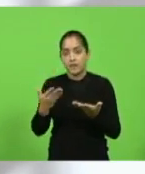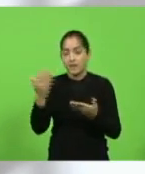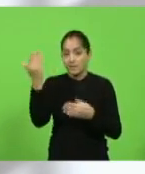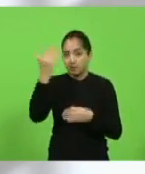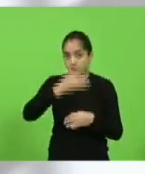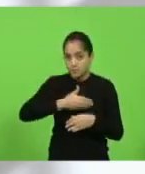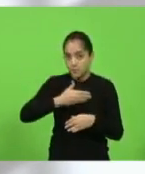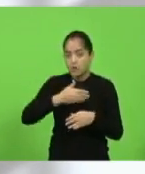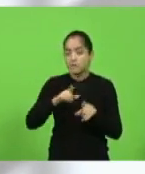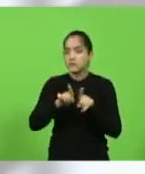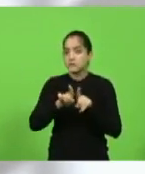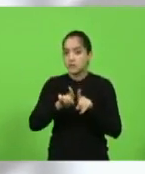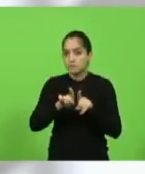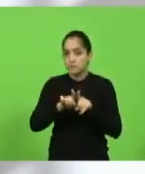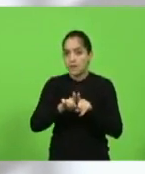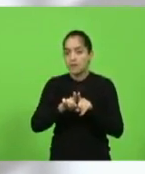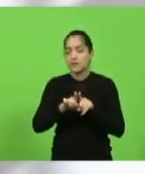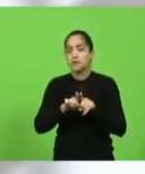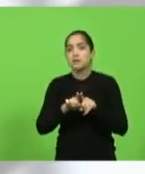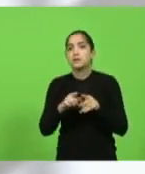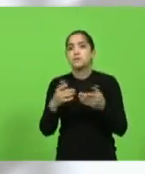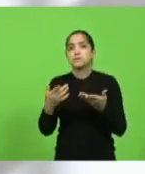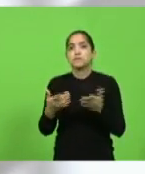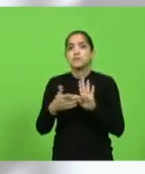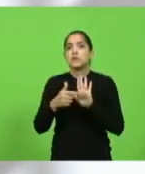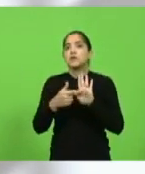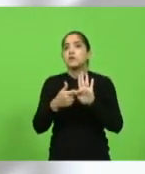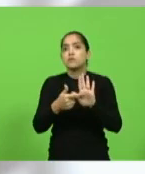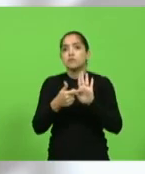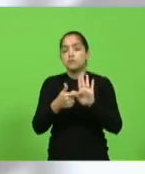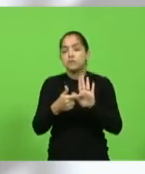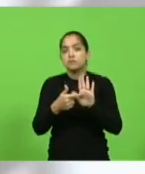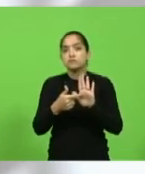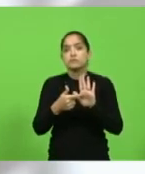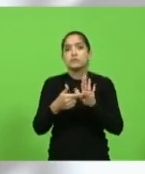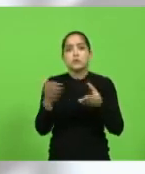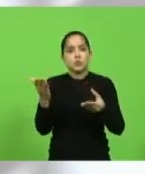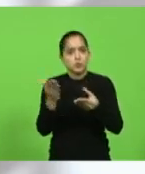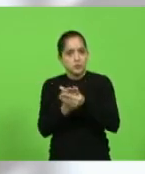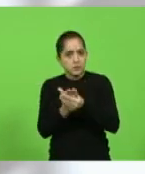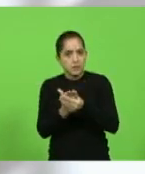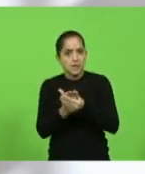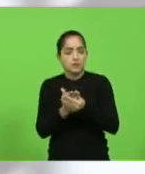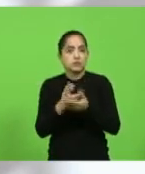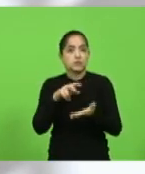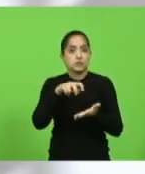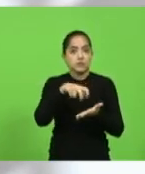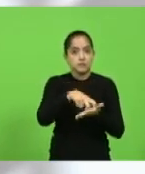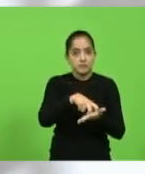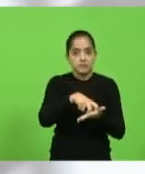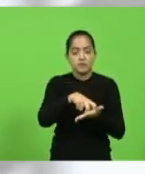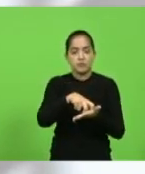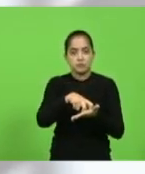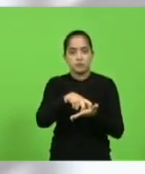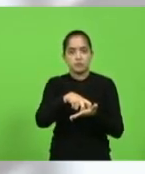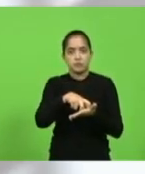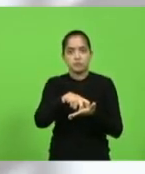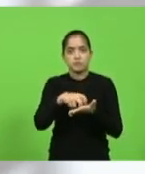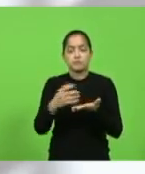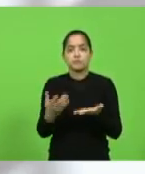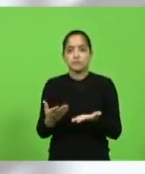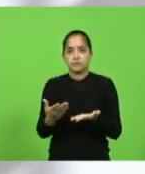também, vale constatar, que não foram utilizadas no inquérito civil e penal antes aludidos para emoldurar